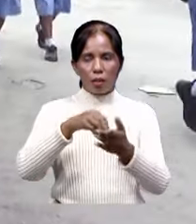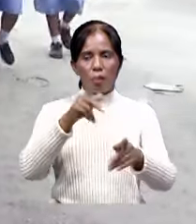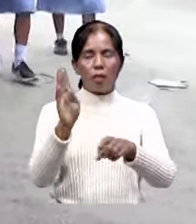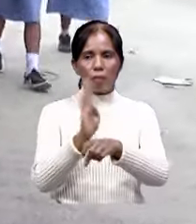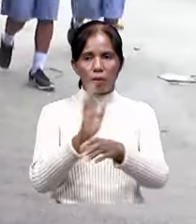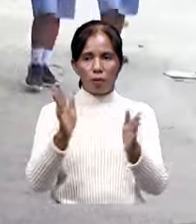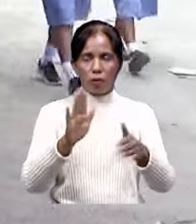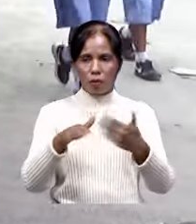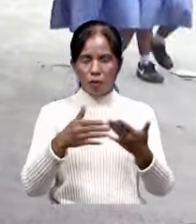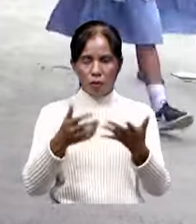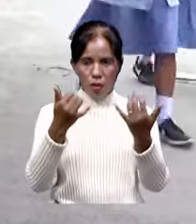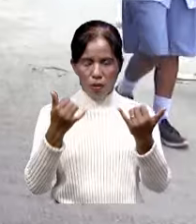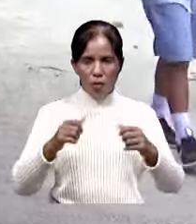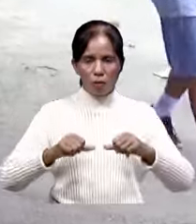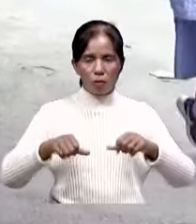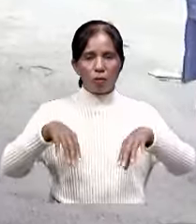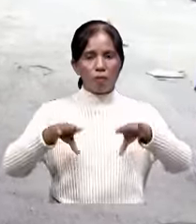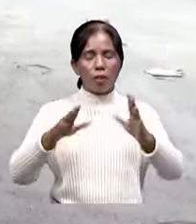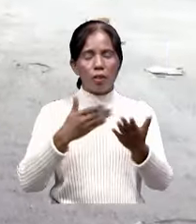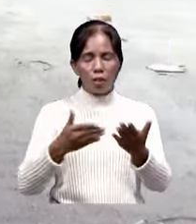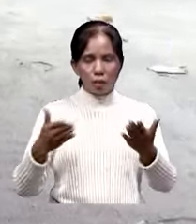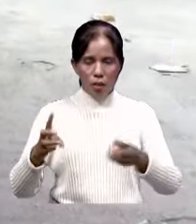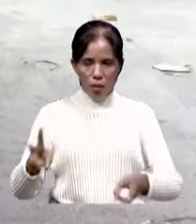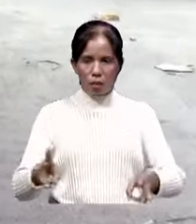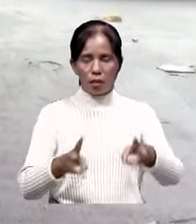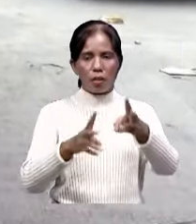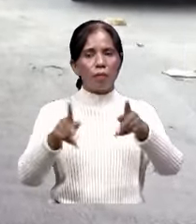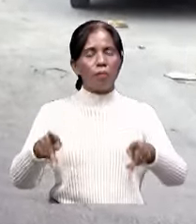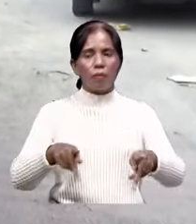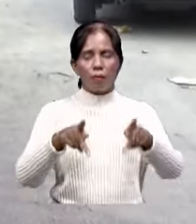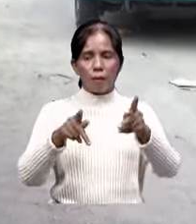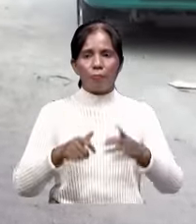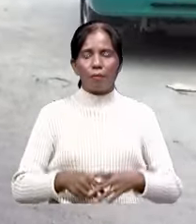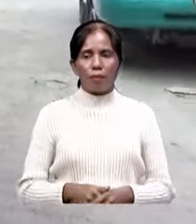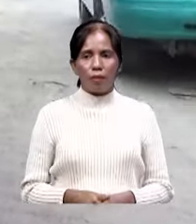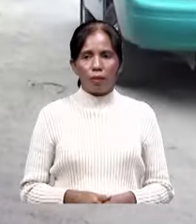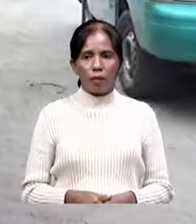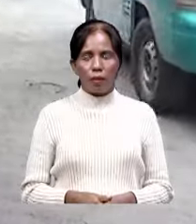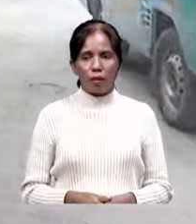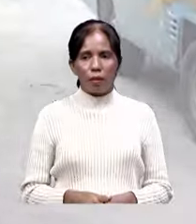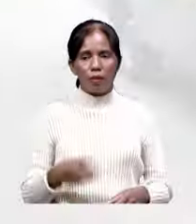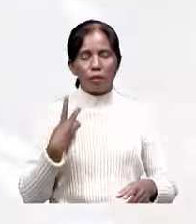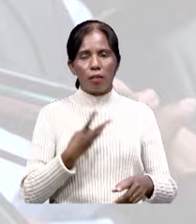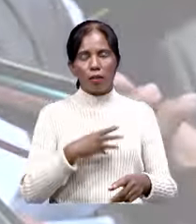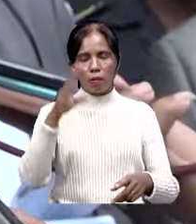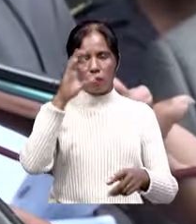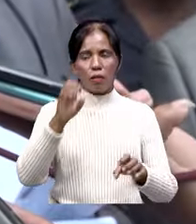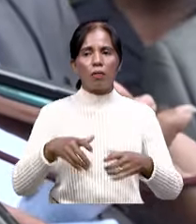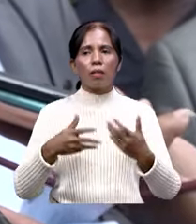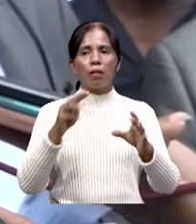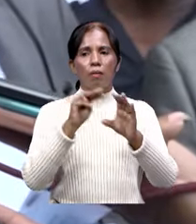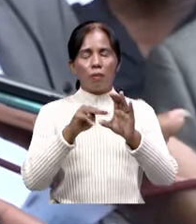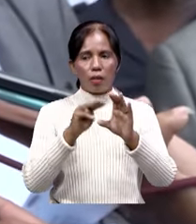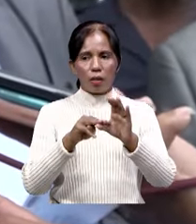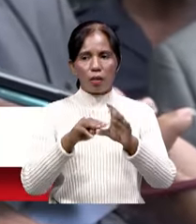negociante sira neve da dão né, continua fansa sem e estrada público. A raio aumenta. Então, tipo que a solução, por exemplo, o mercado, se não